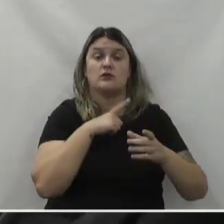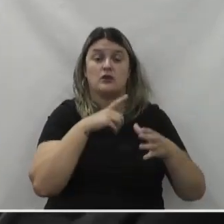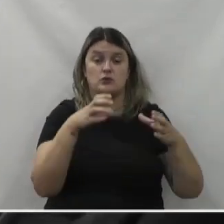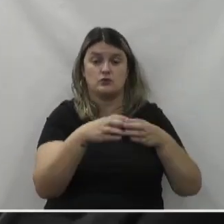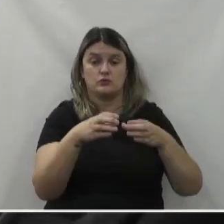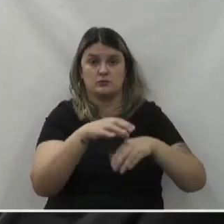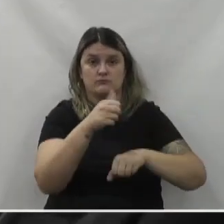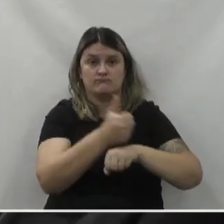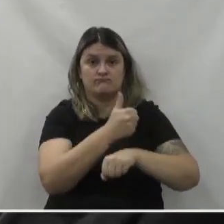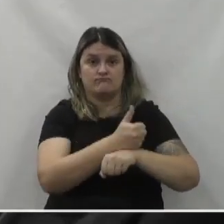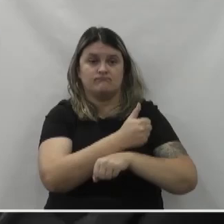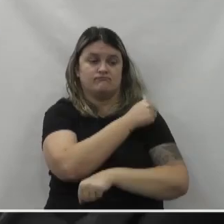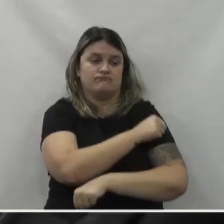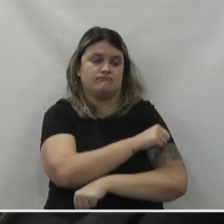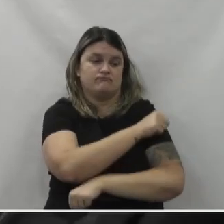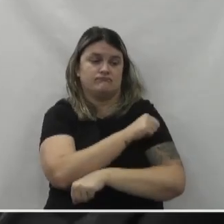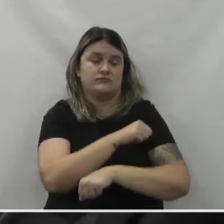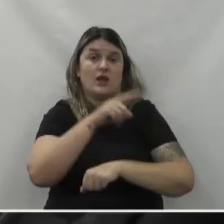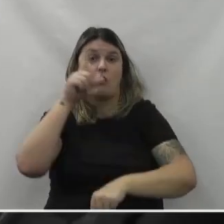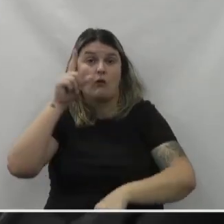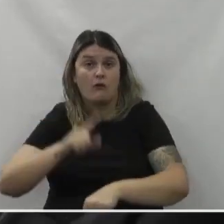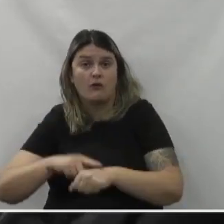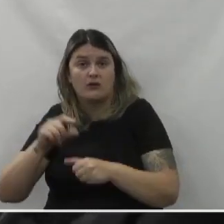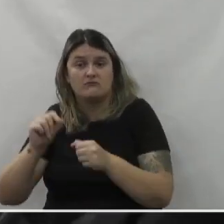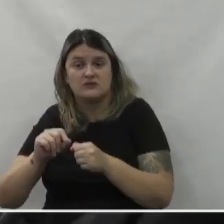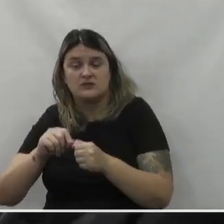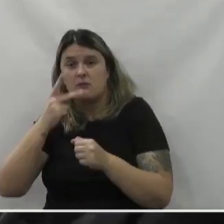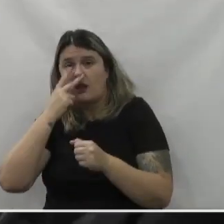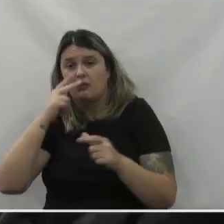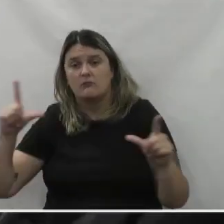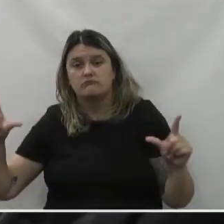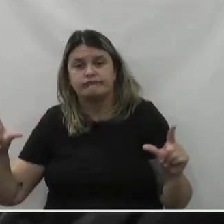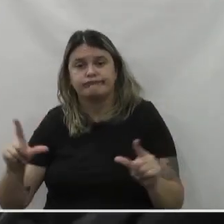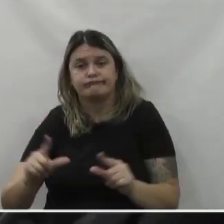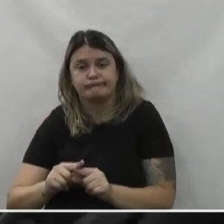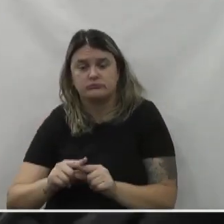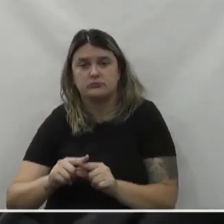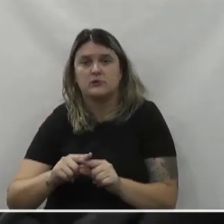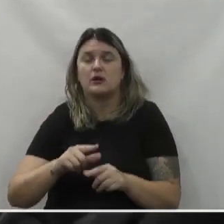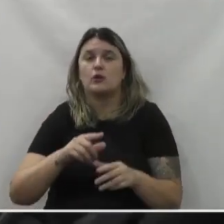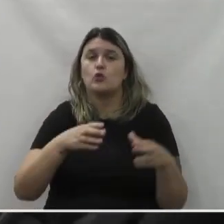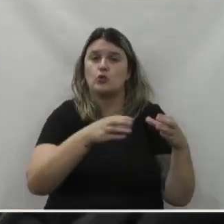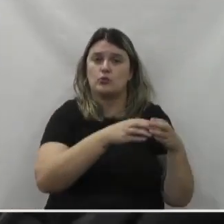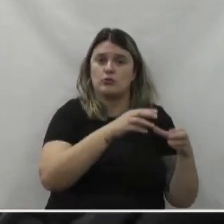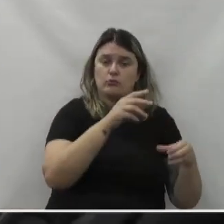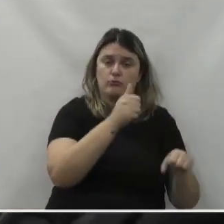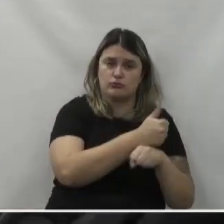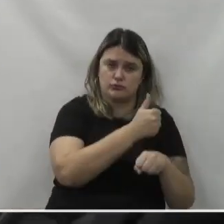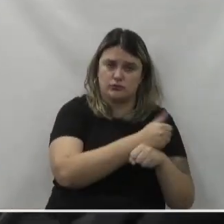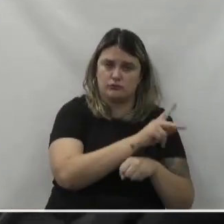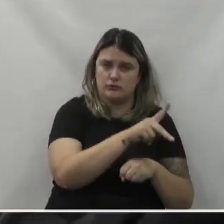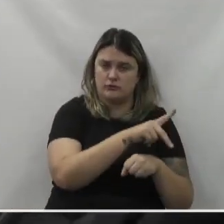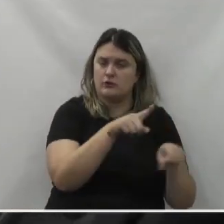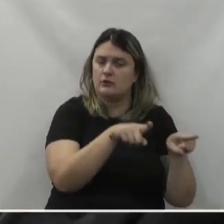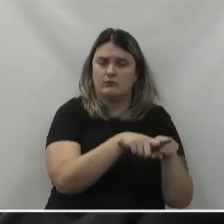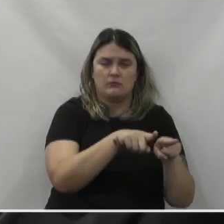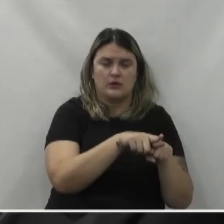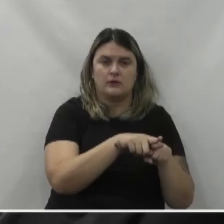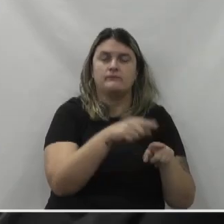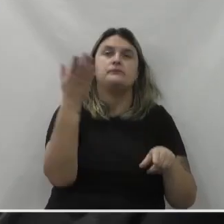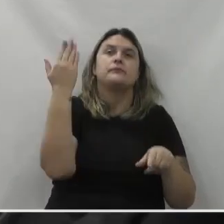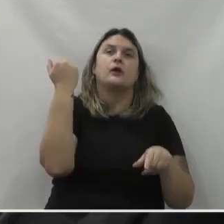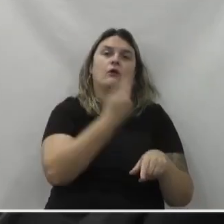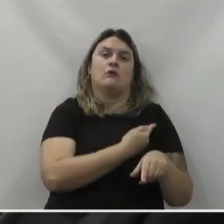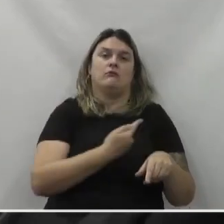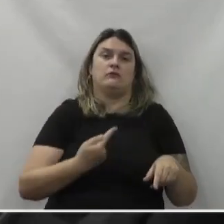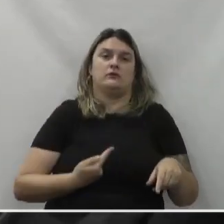para cumprir, tudo é achatado, né? O magistério acontece a mesma coisa. Teve um ano que o governo